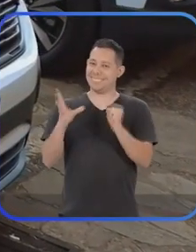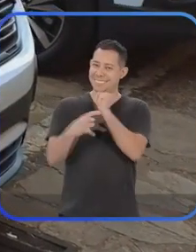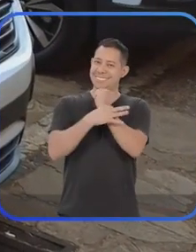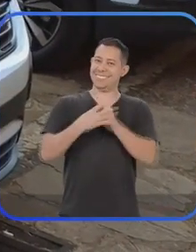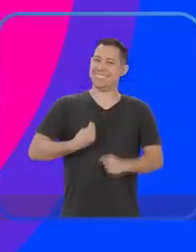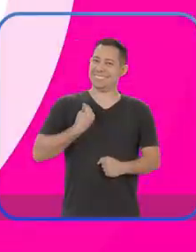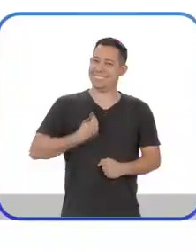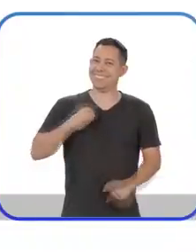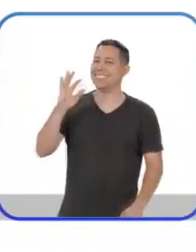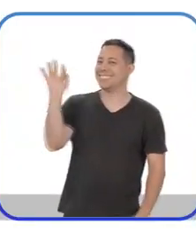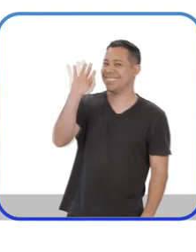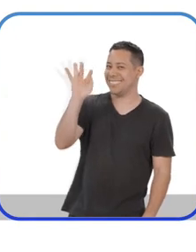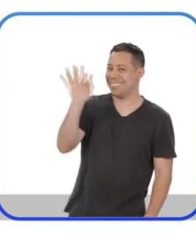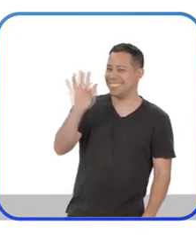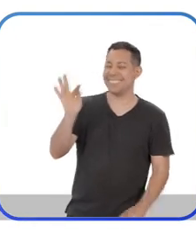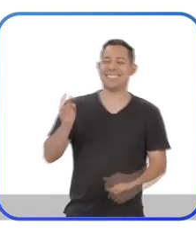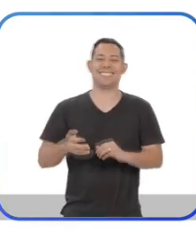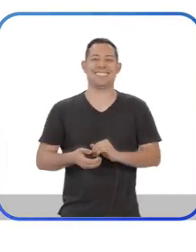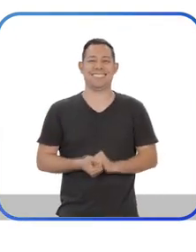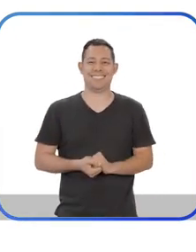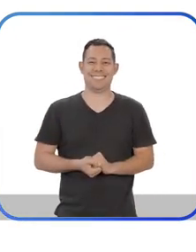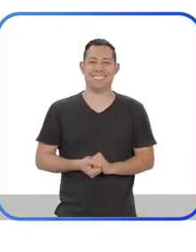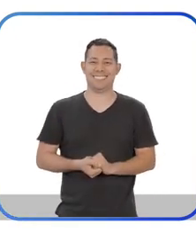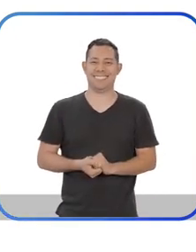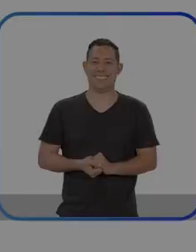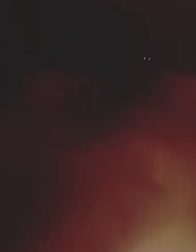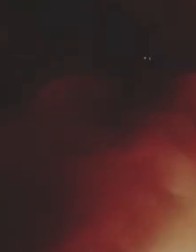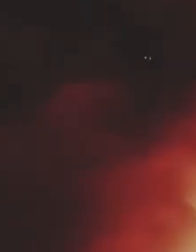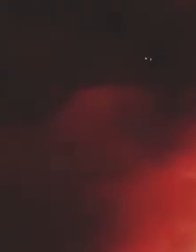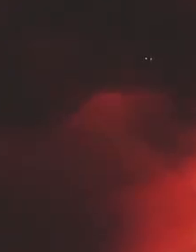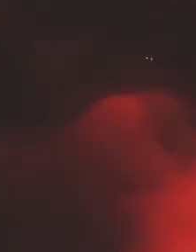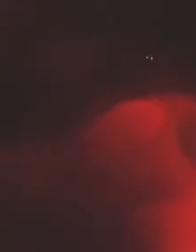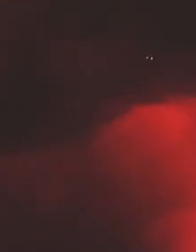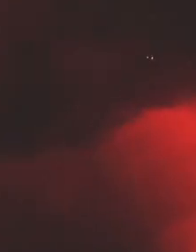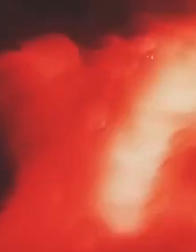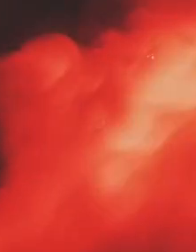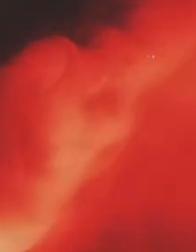segura para se viver. Essa é a nossa Franca.